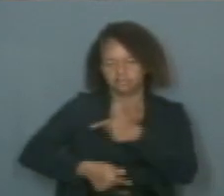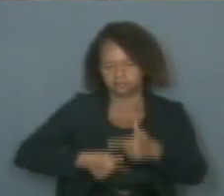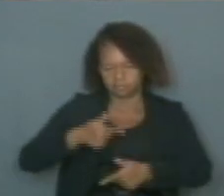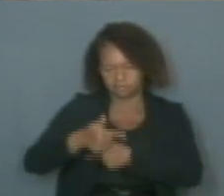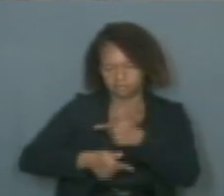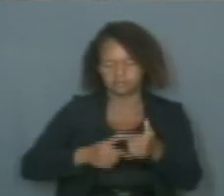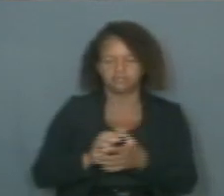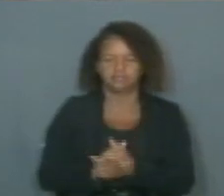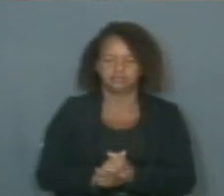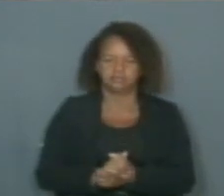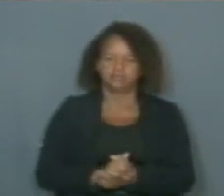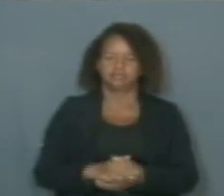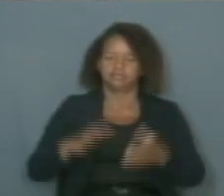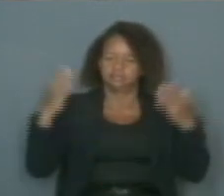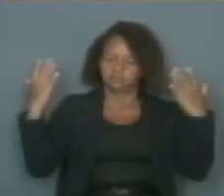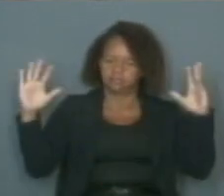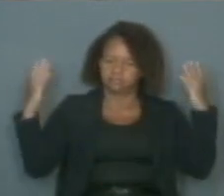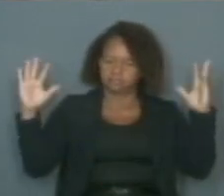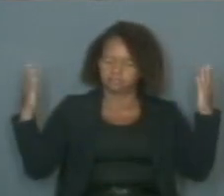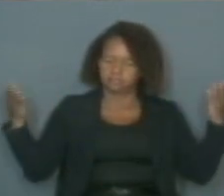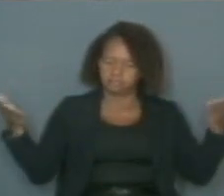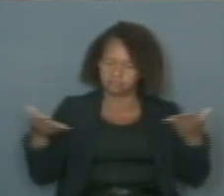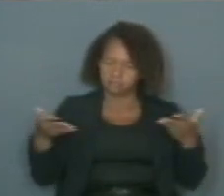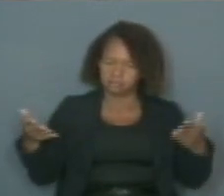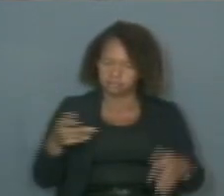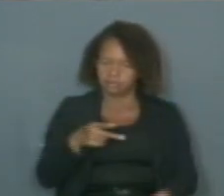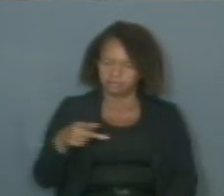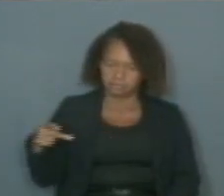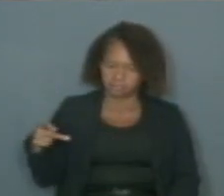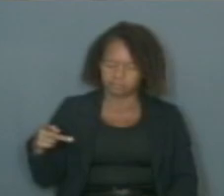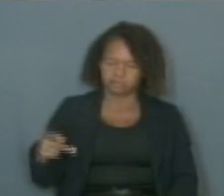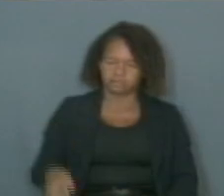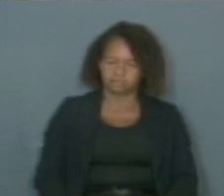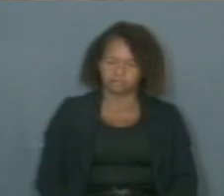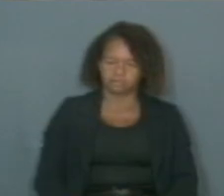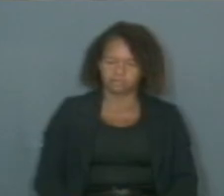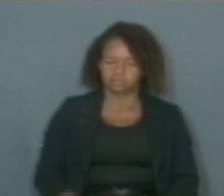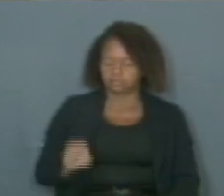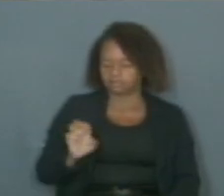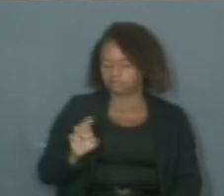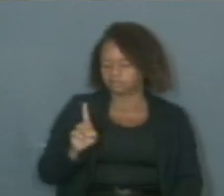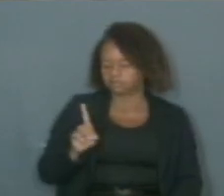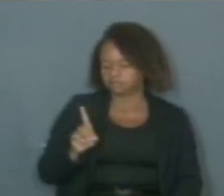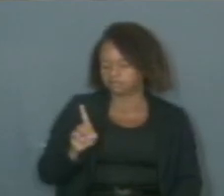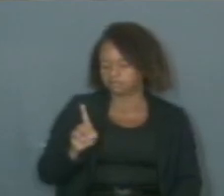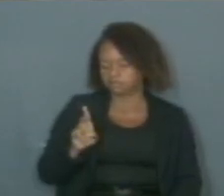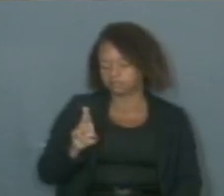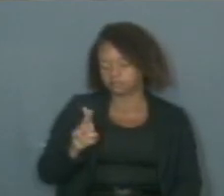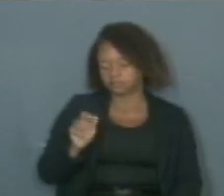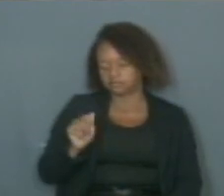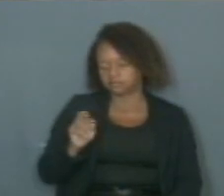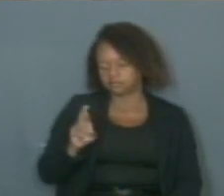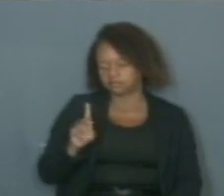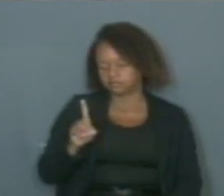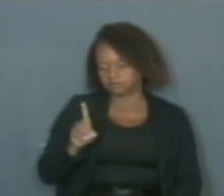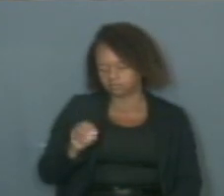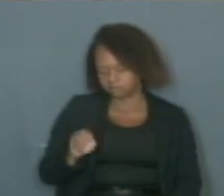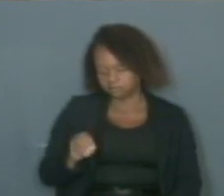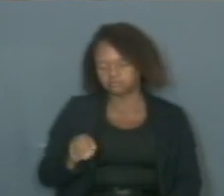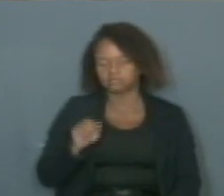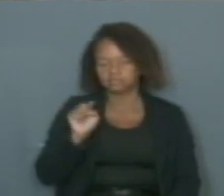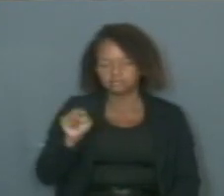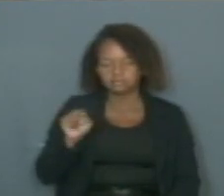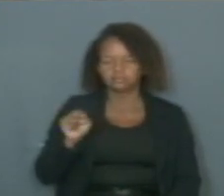E eu quero parabenizar hoje o atual presidente, Eduardo Faer, por